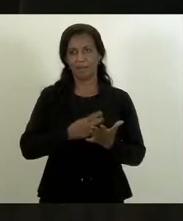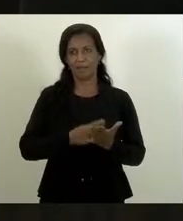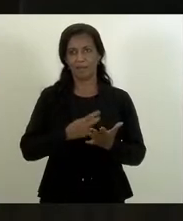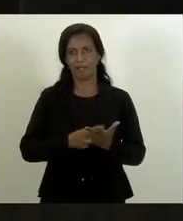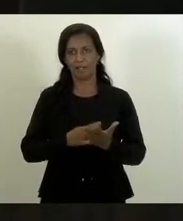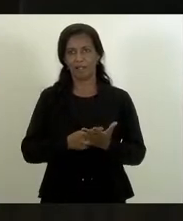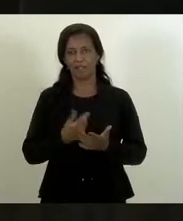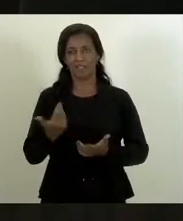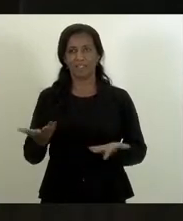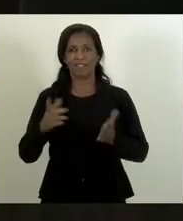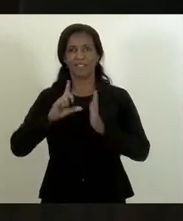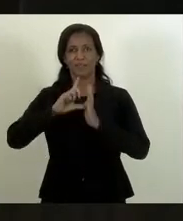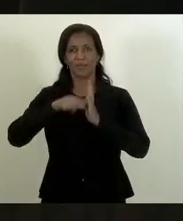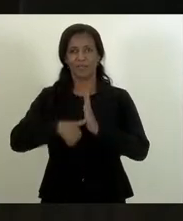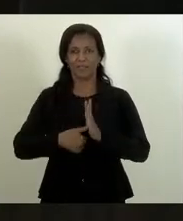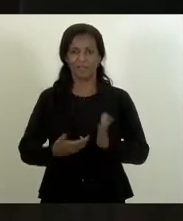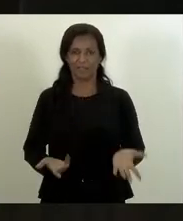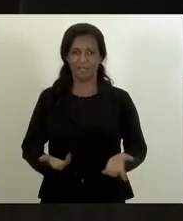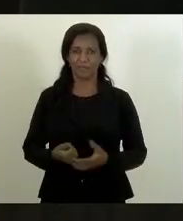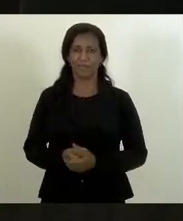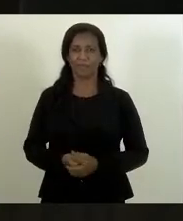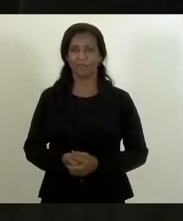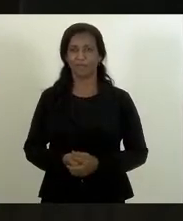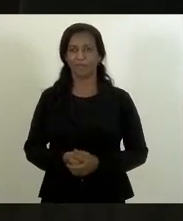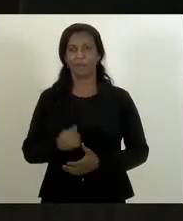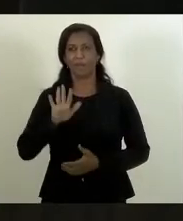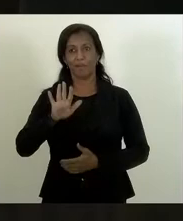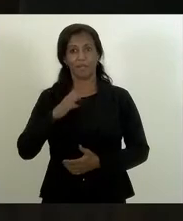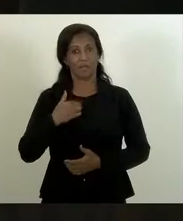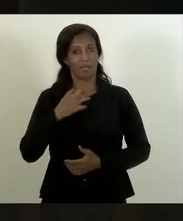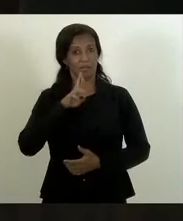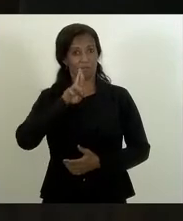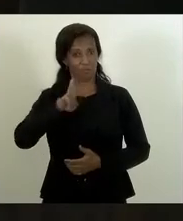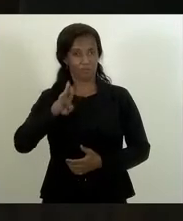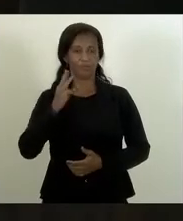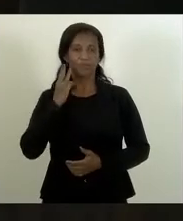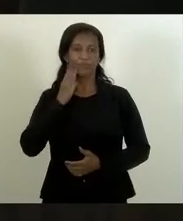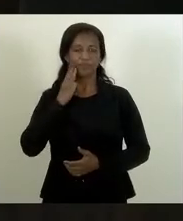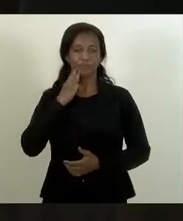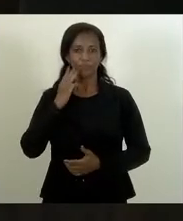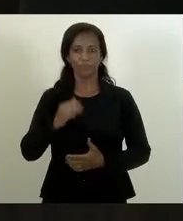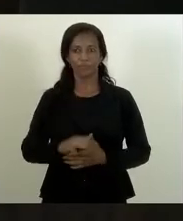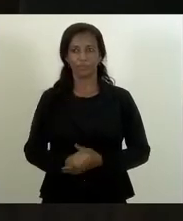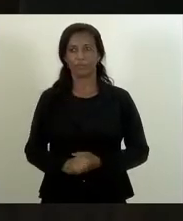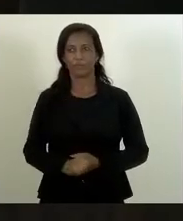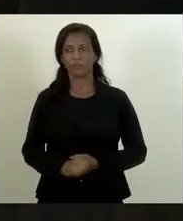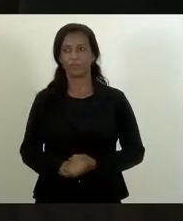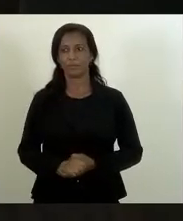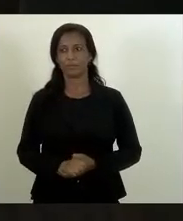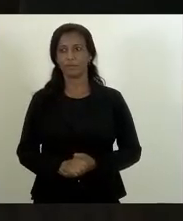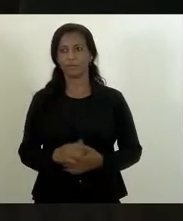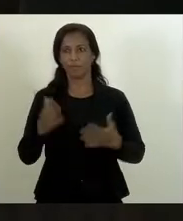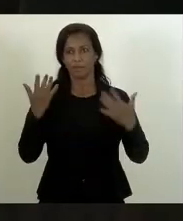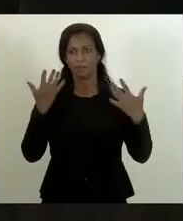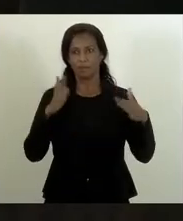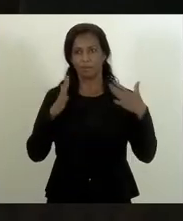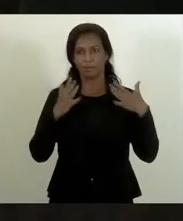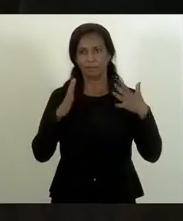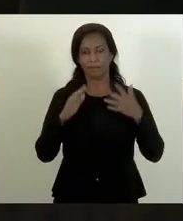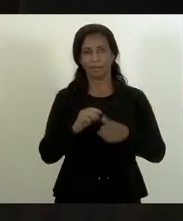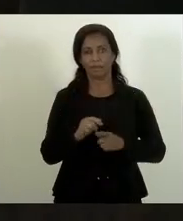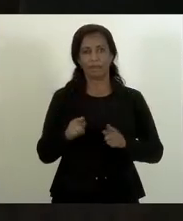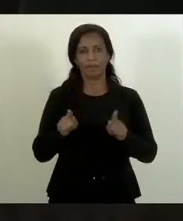que é o atraso, que não é vanguarda de nada. Mas eu quero responder ao deputado Valdeck e parabenizar o deputado